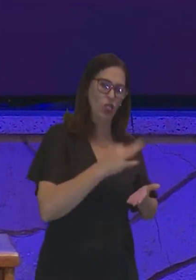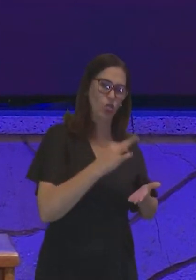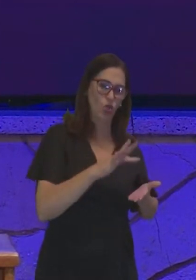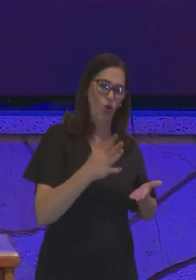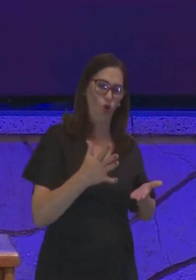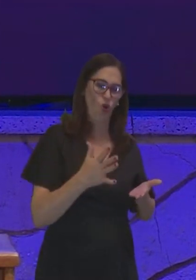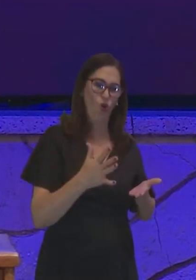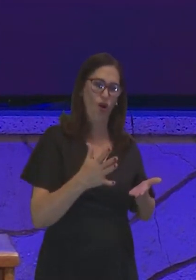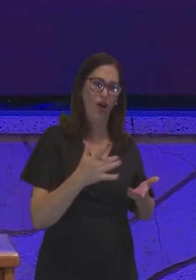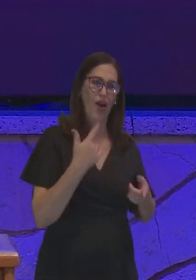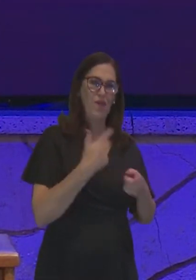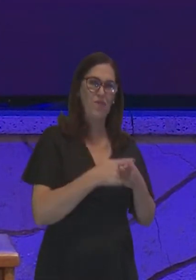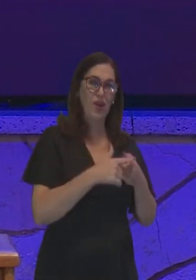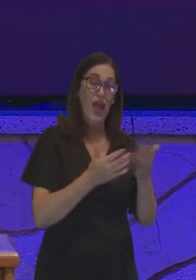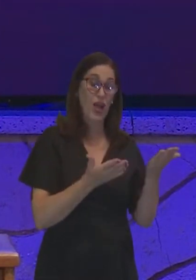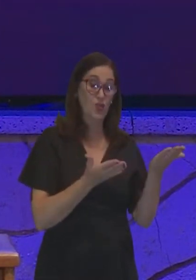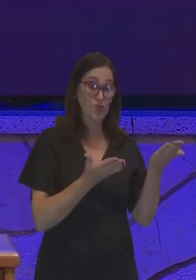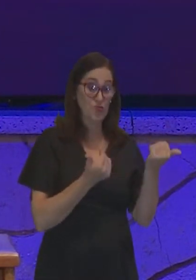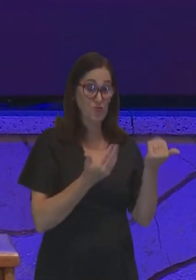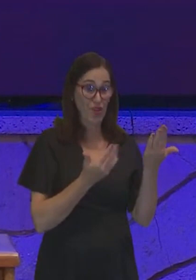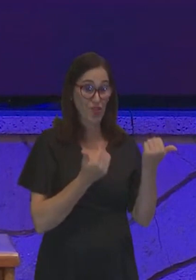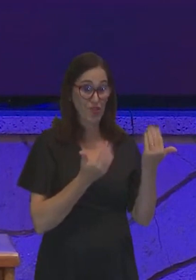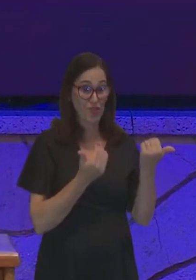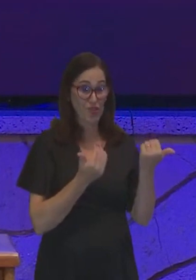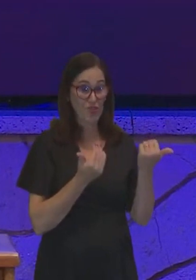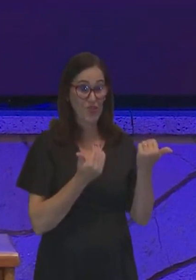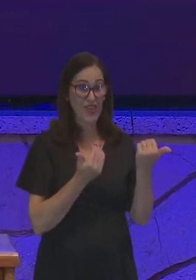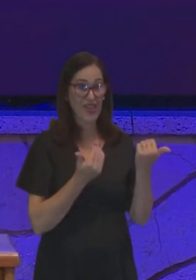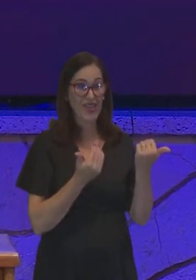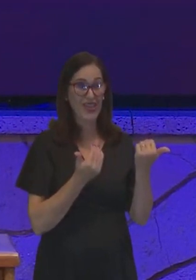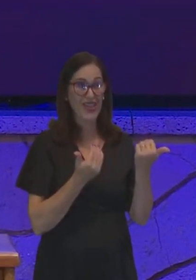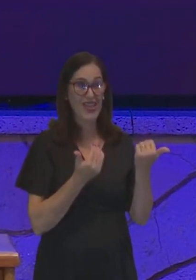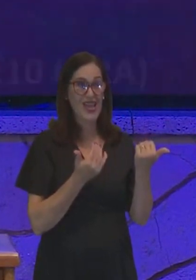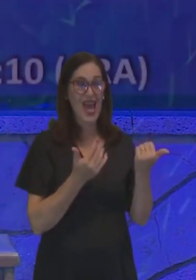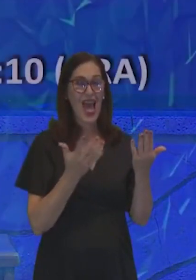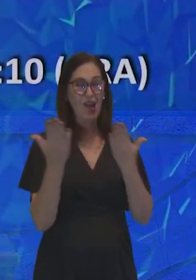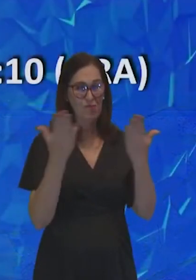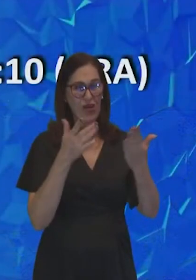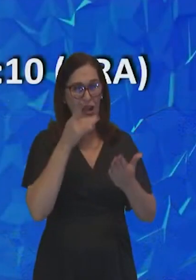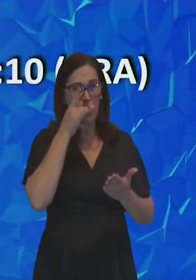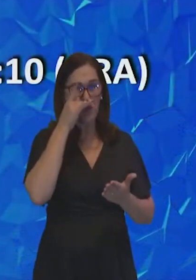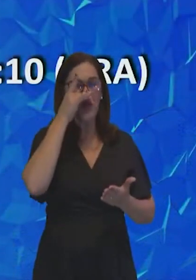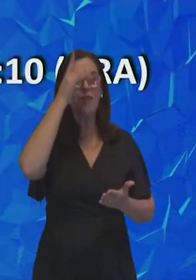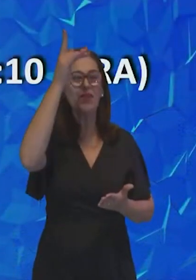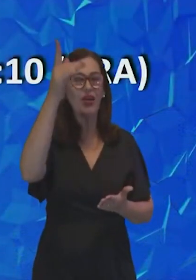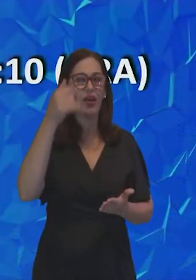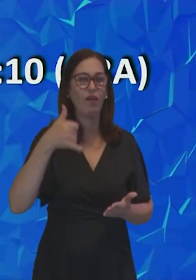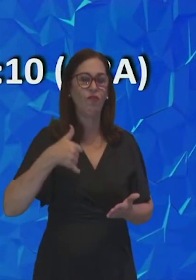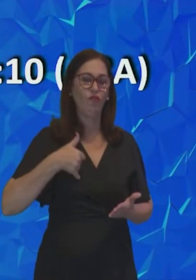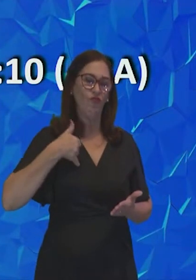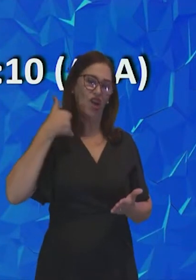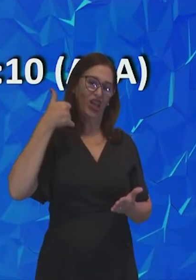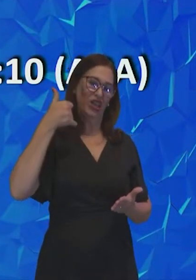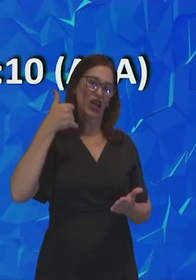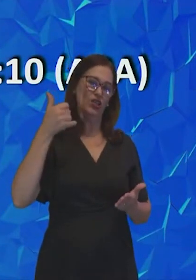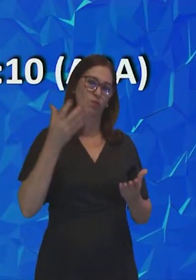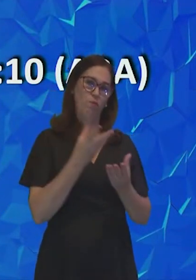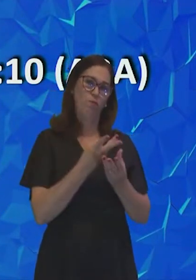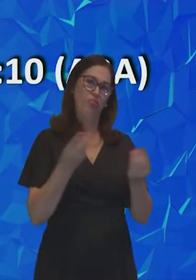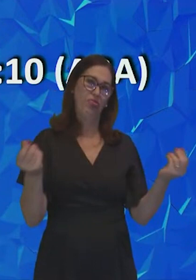porque a juventude e a primavera da vida são vaidade,